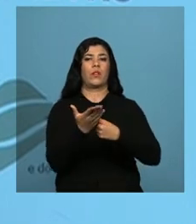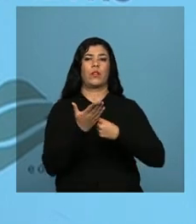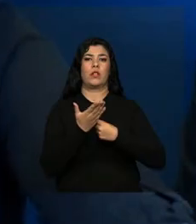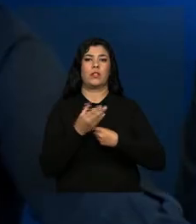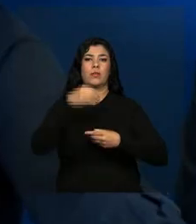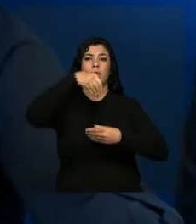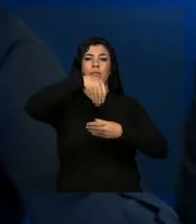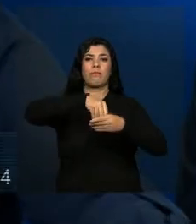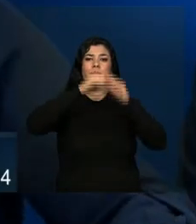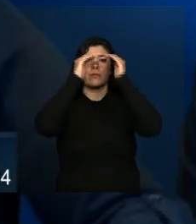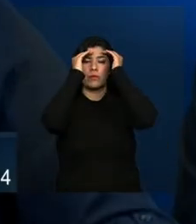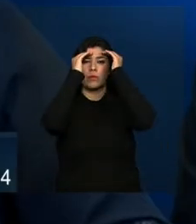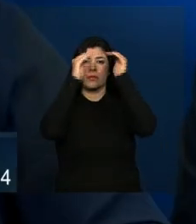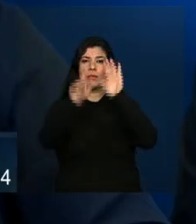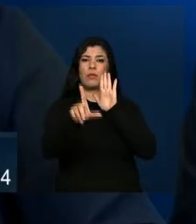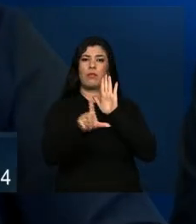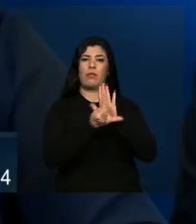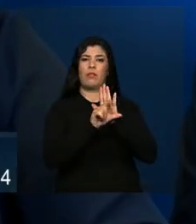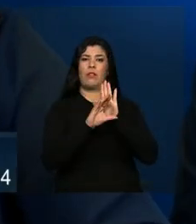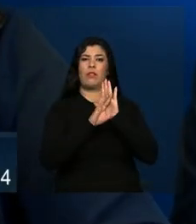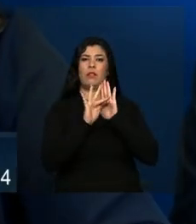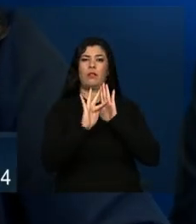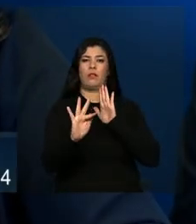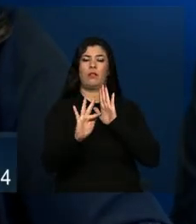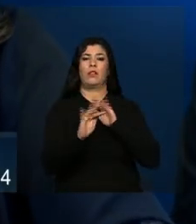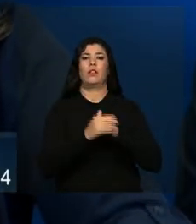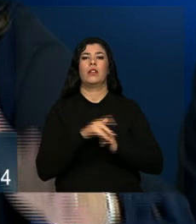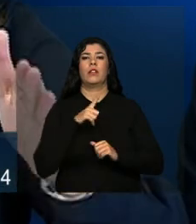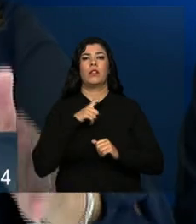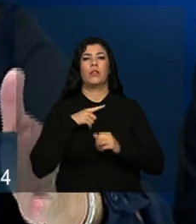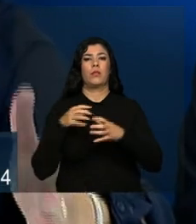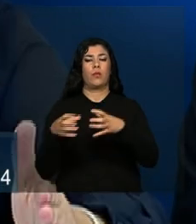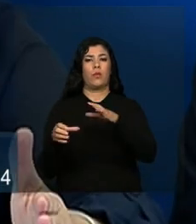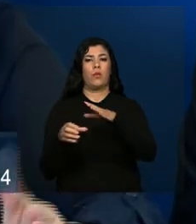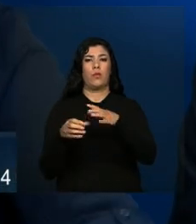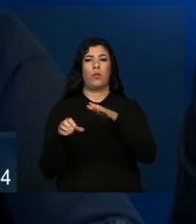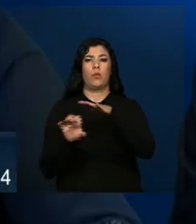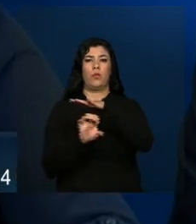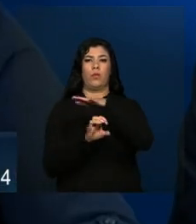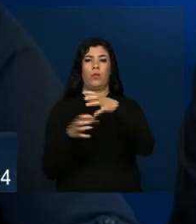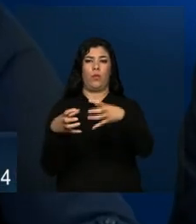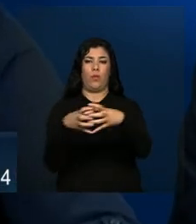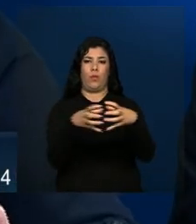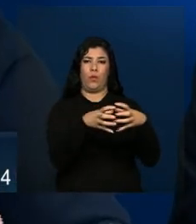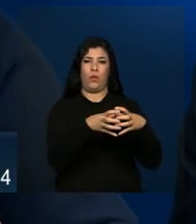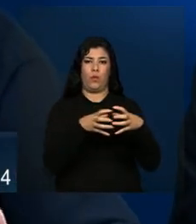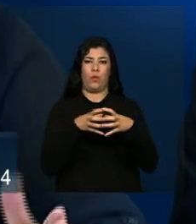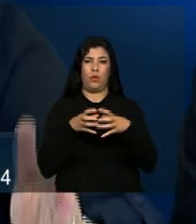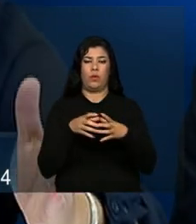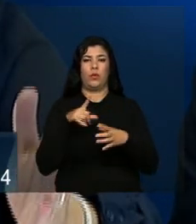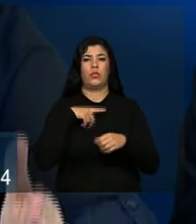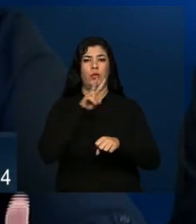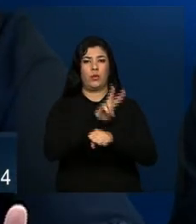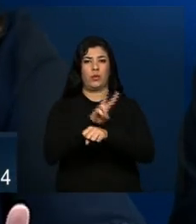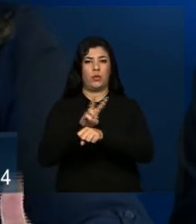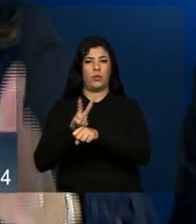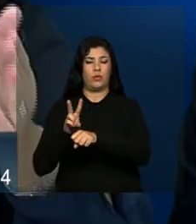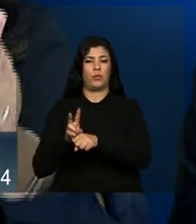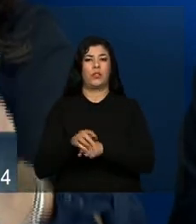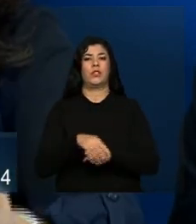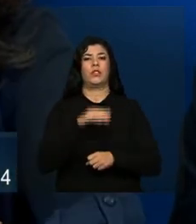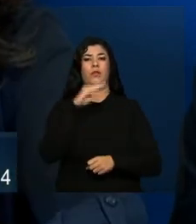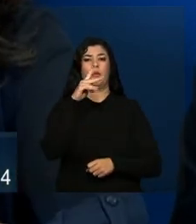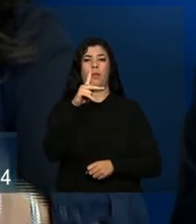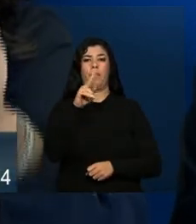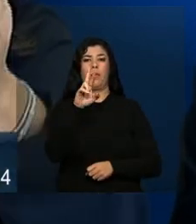nós precisamos os órgãos de Defesa do Consumidor tem uma competência definida no próprio código